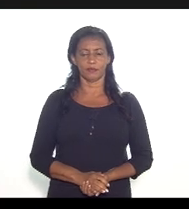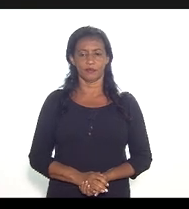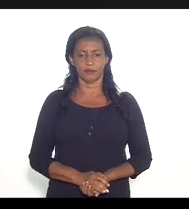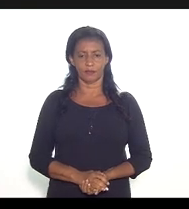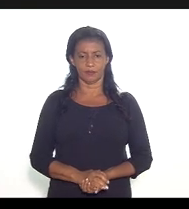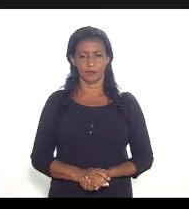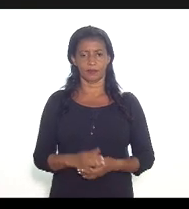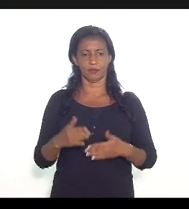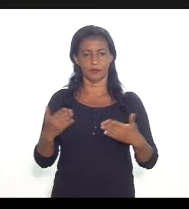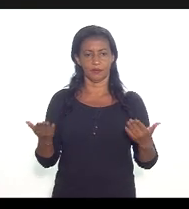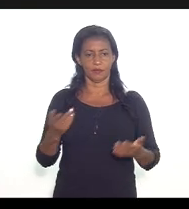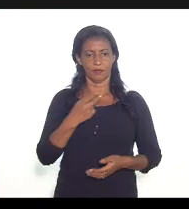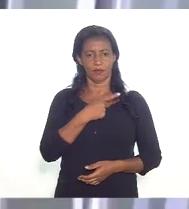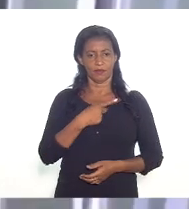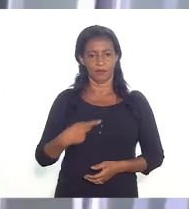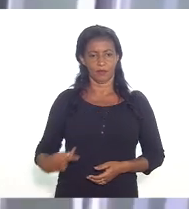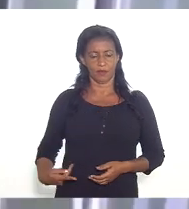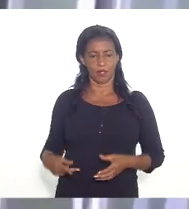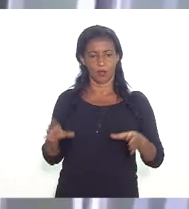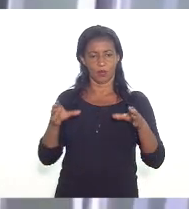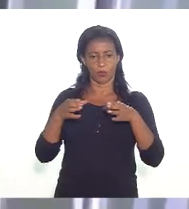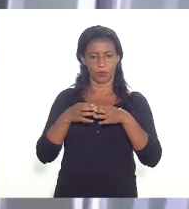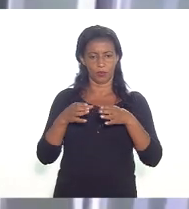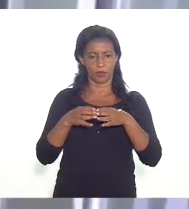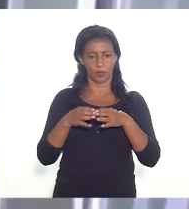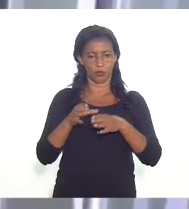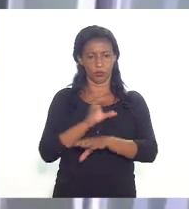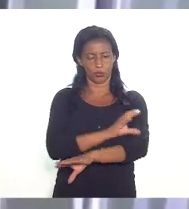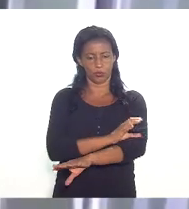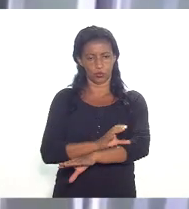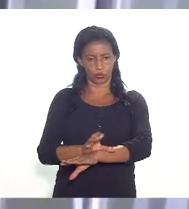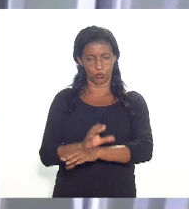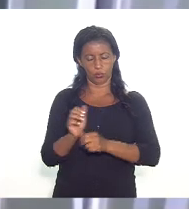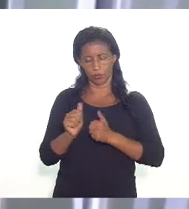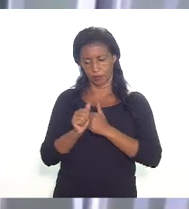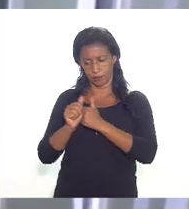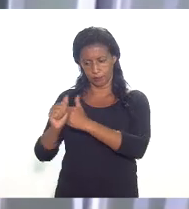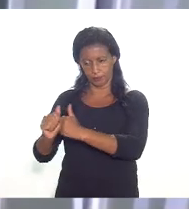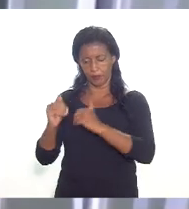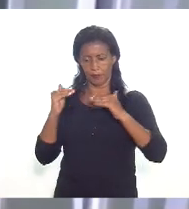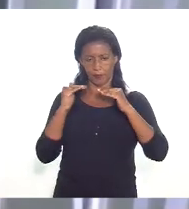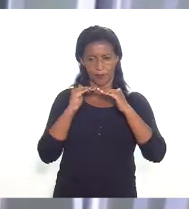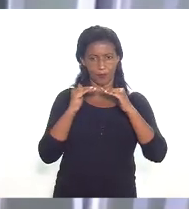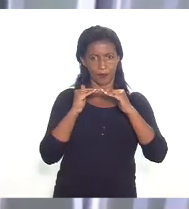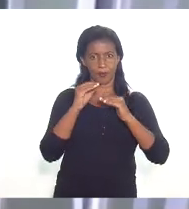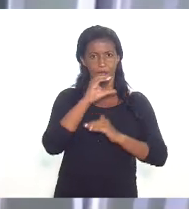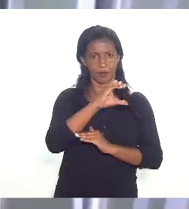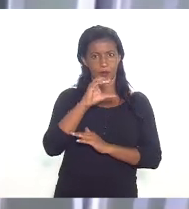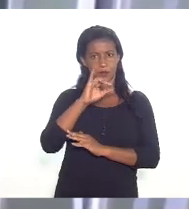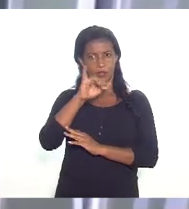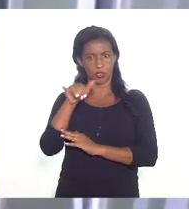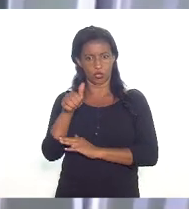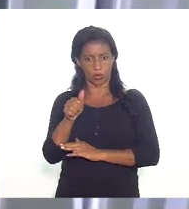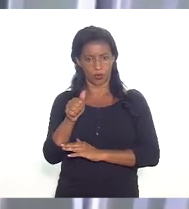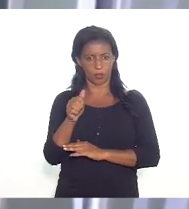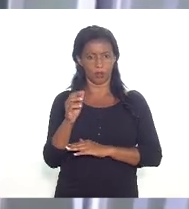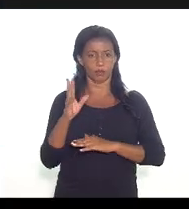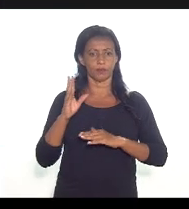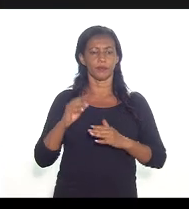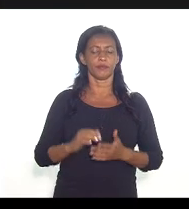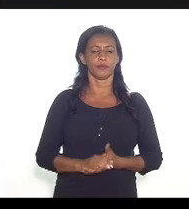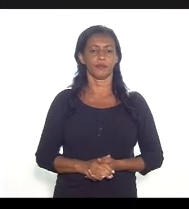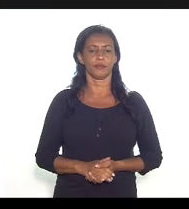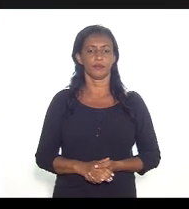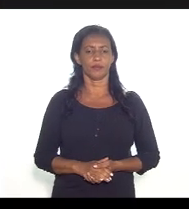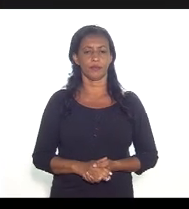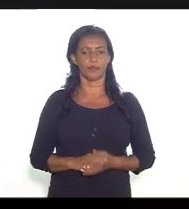Senhor presidente, a Comissão de Cultura acompanha o parecer da CCJ nos termos do substitutivo.